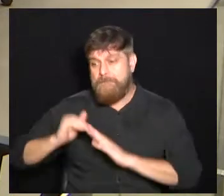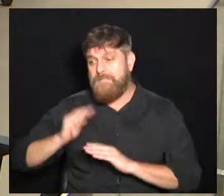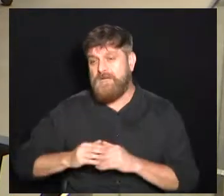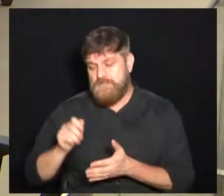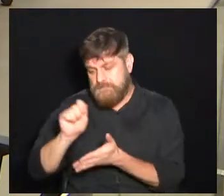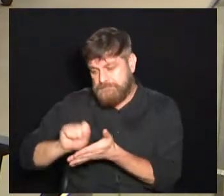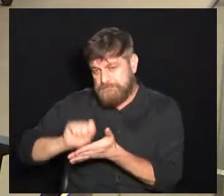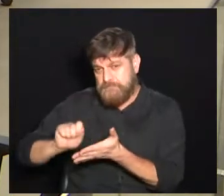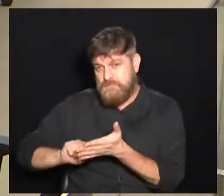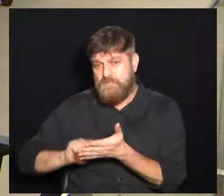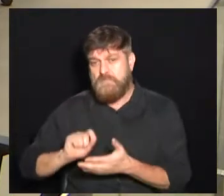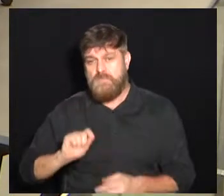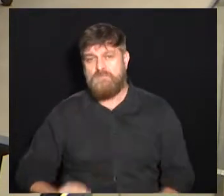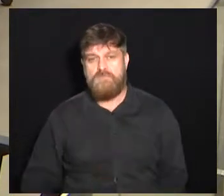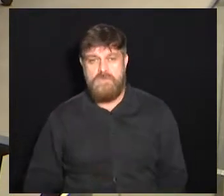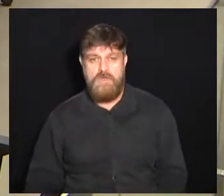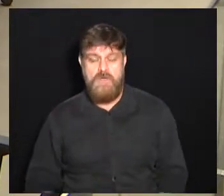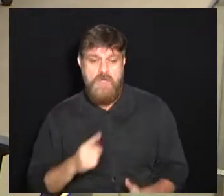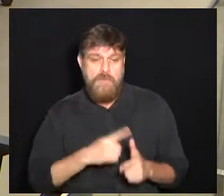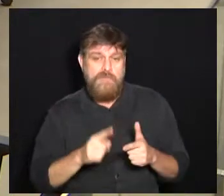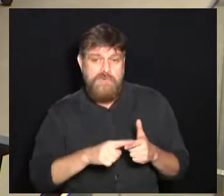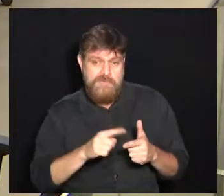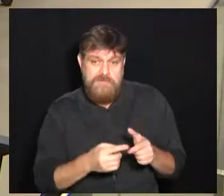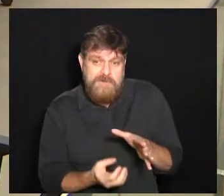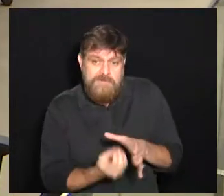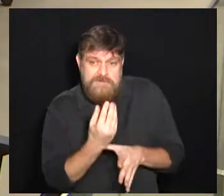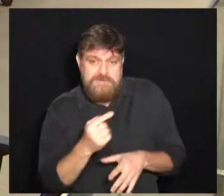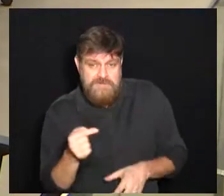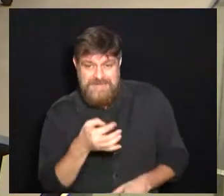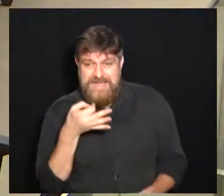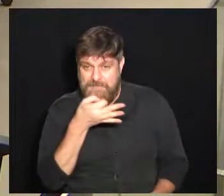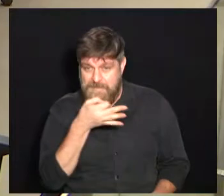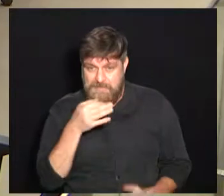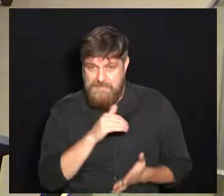positivo em relação a essa crise que a gente está vivendo. Secretária. Tá.